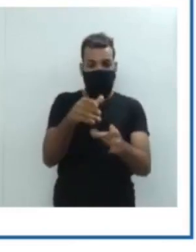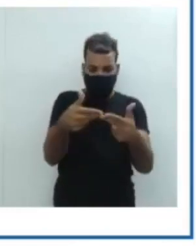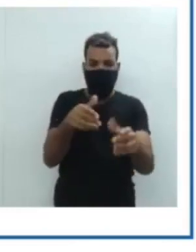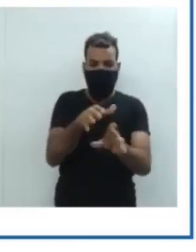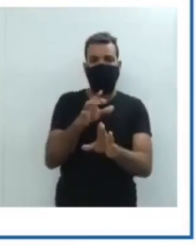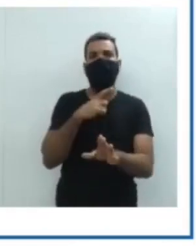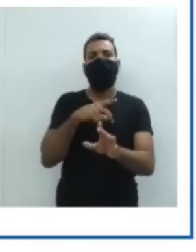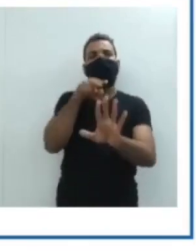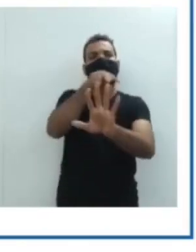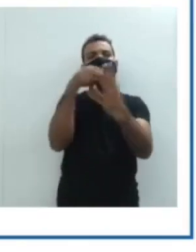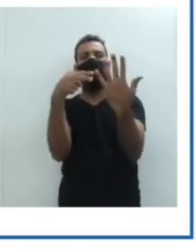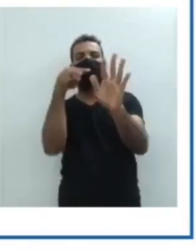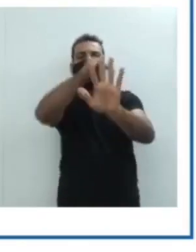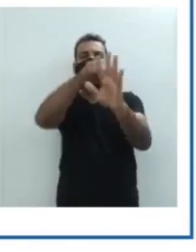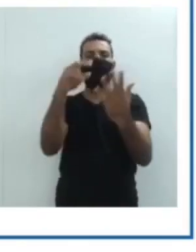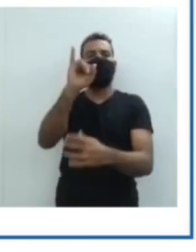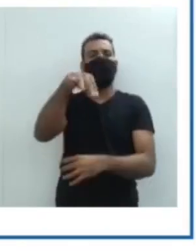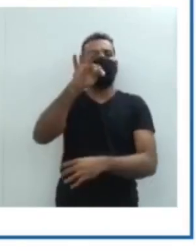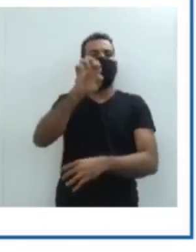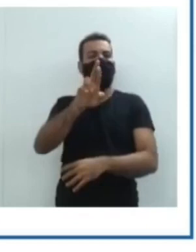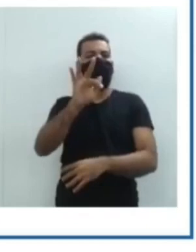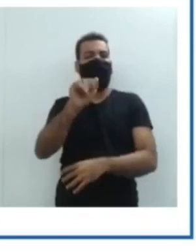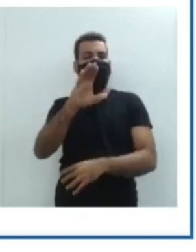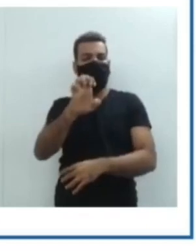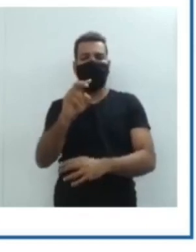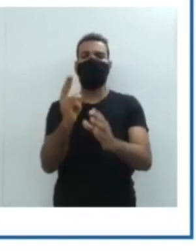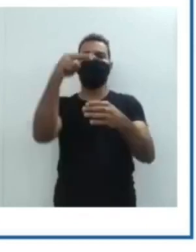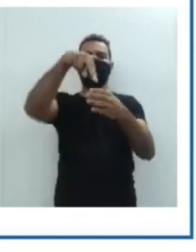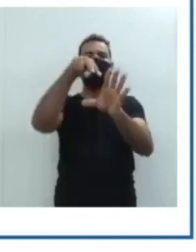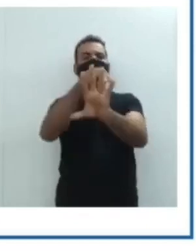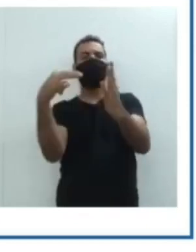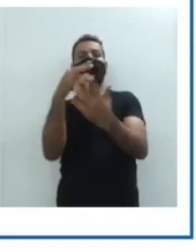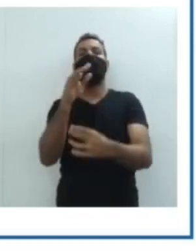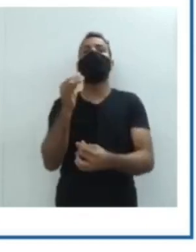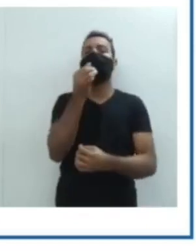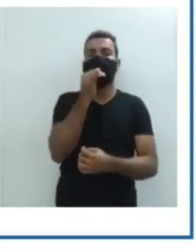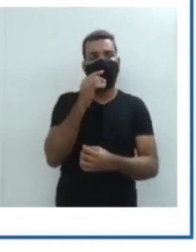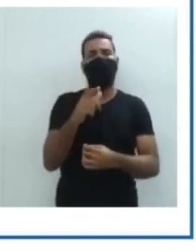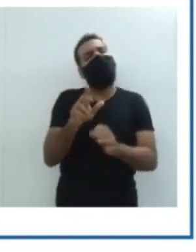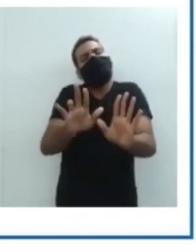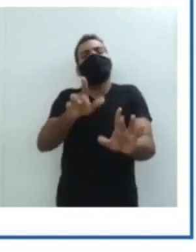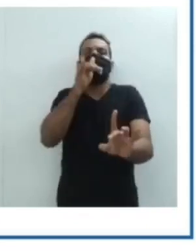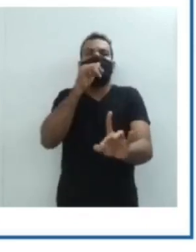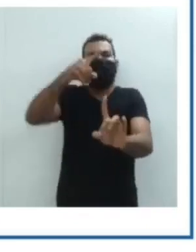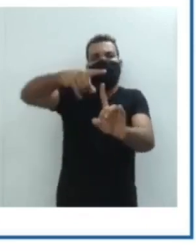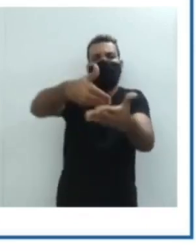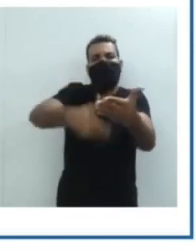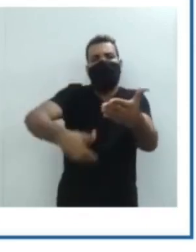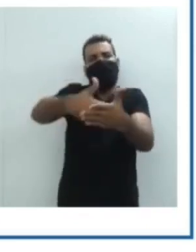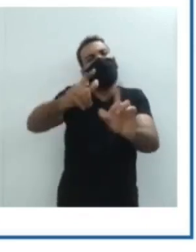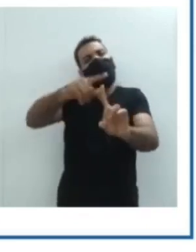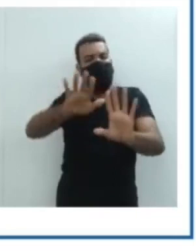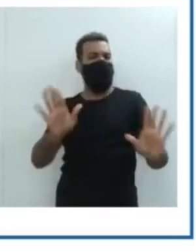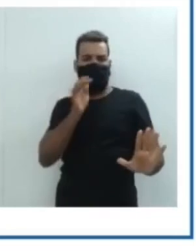interface interface ela é uma um contrato um tipo de contrato entre a